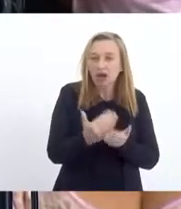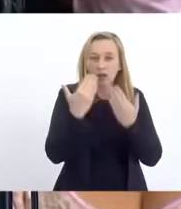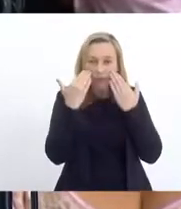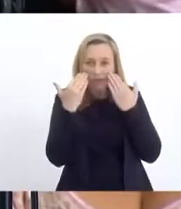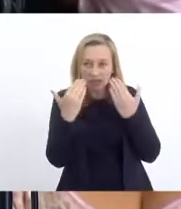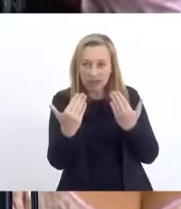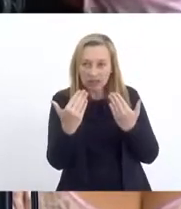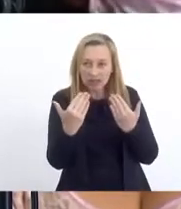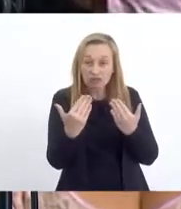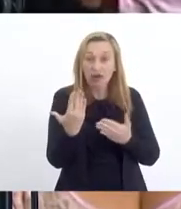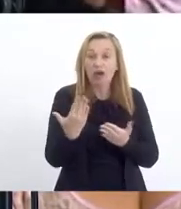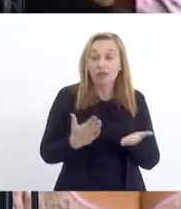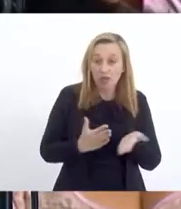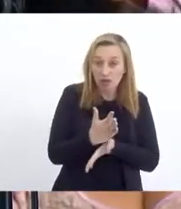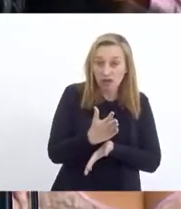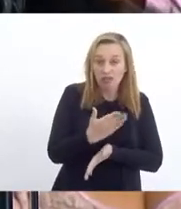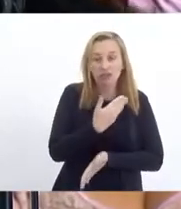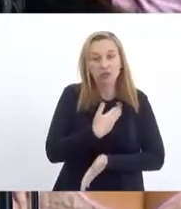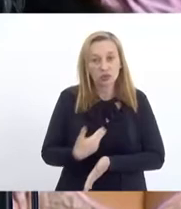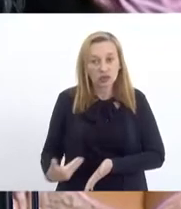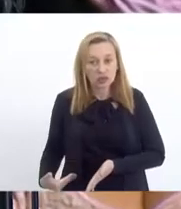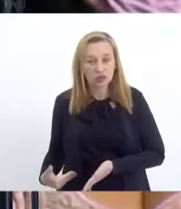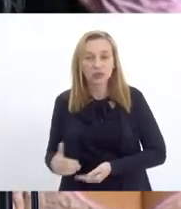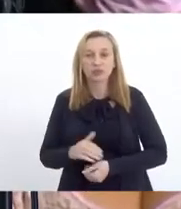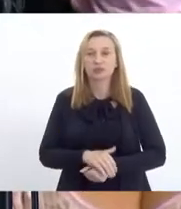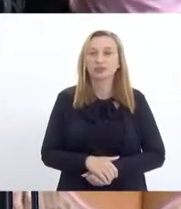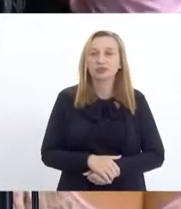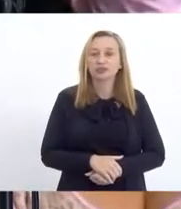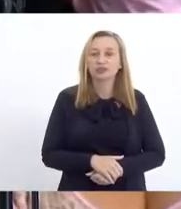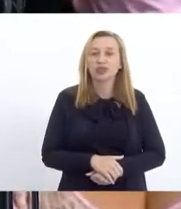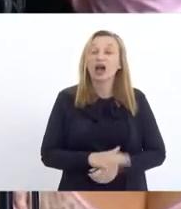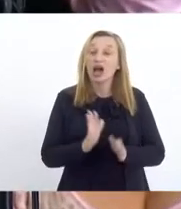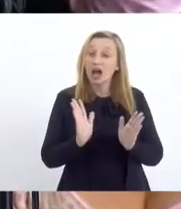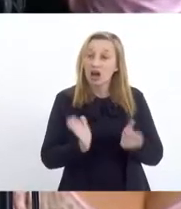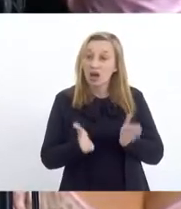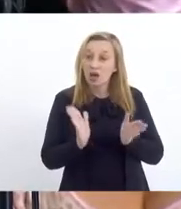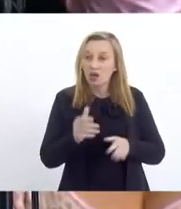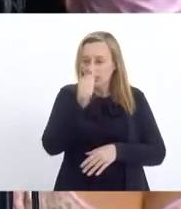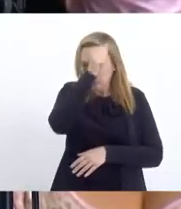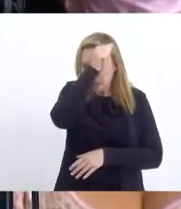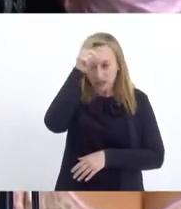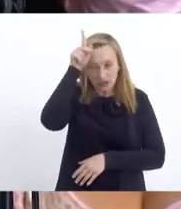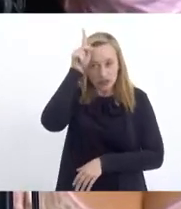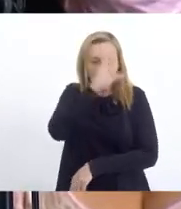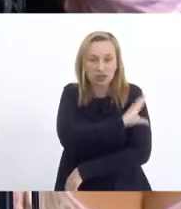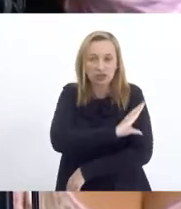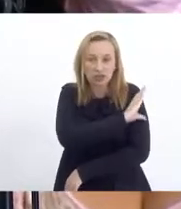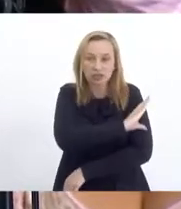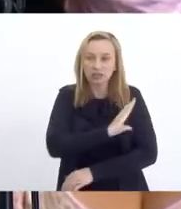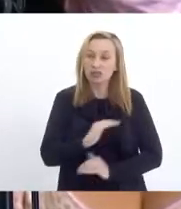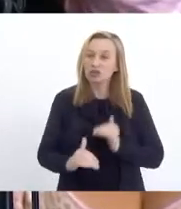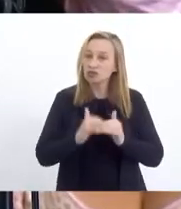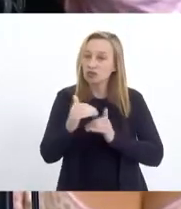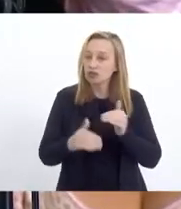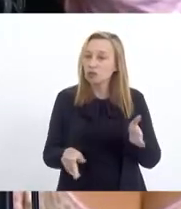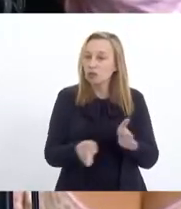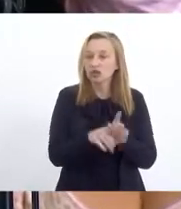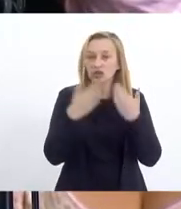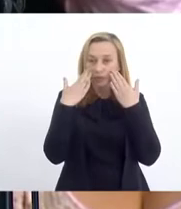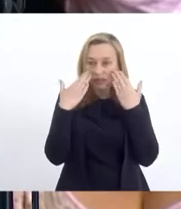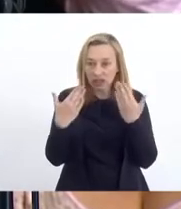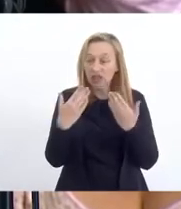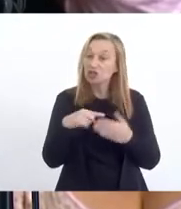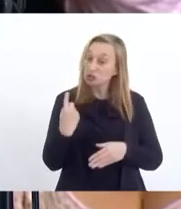apresentado foi aprovado pelo governador e cabe agora à Prefeitura de Campos desenvolver o projeto para apresentar, e a